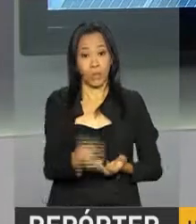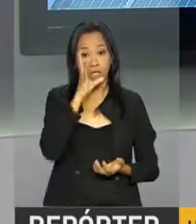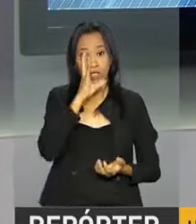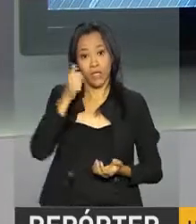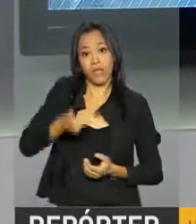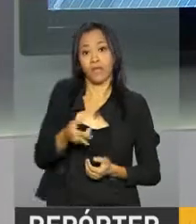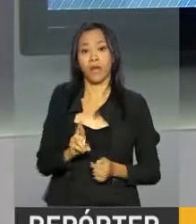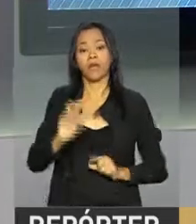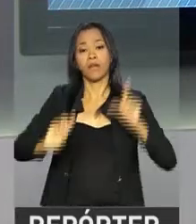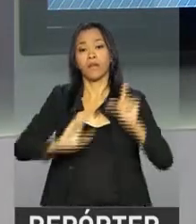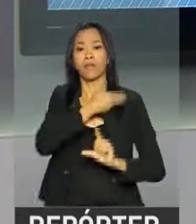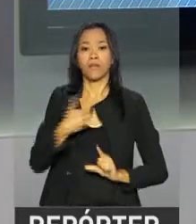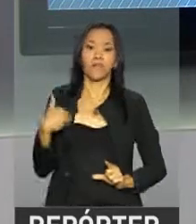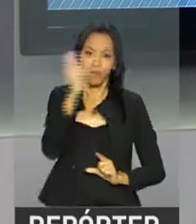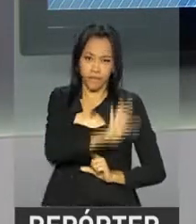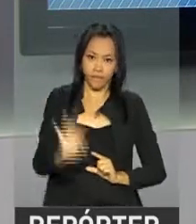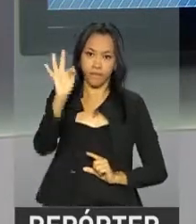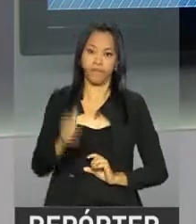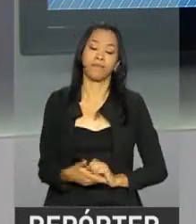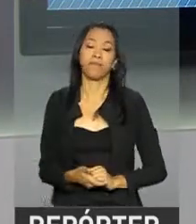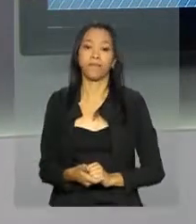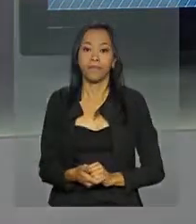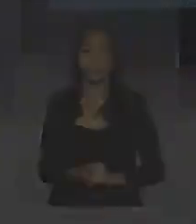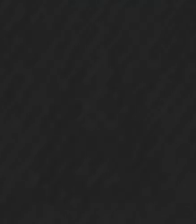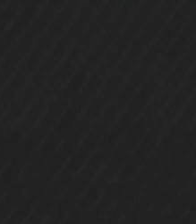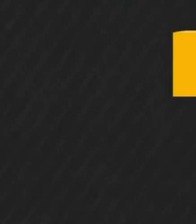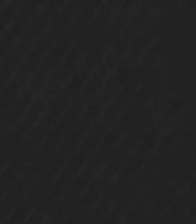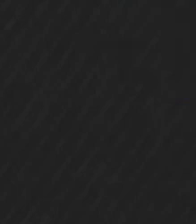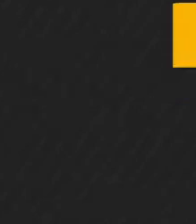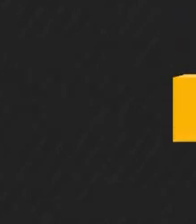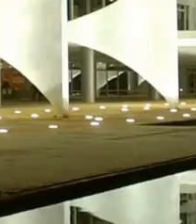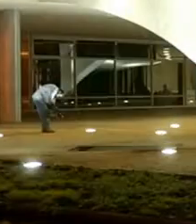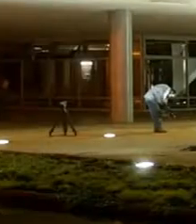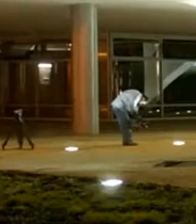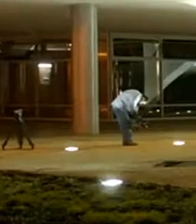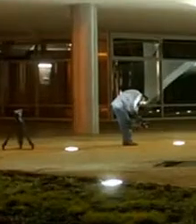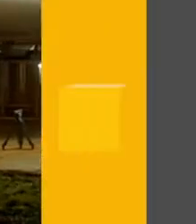Continue com a gente na NBR, a TV do Governo Federal. We'll be right back.